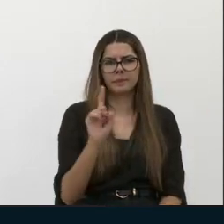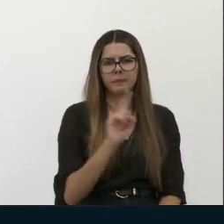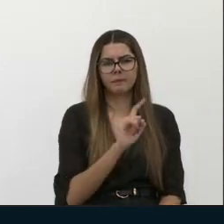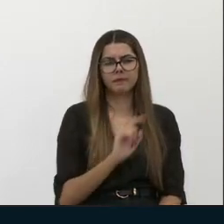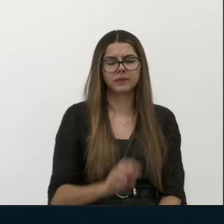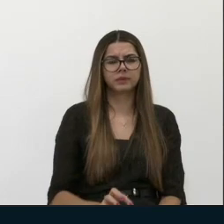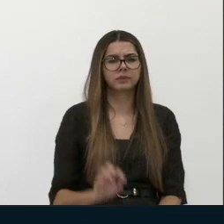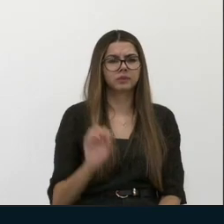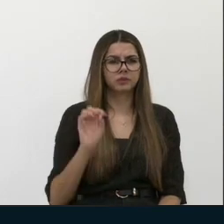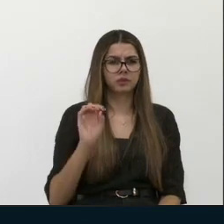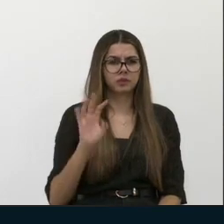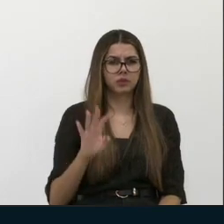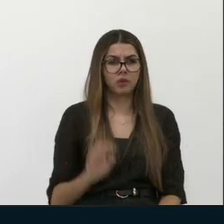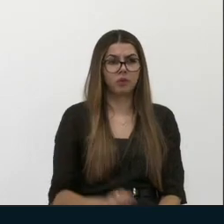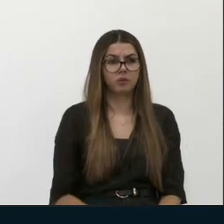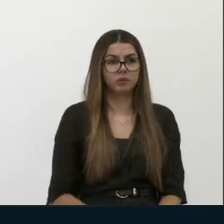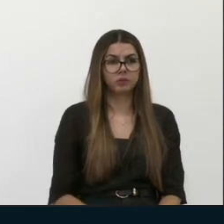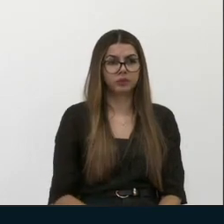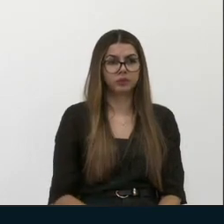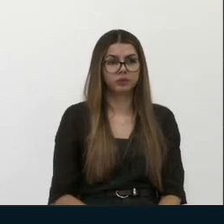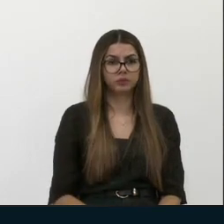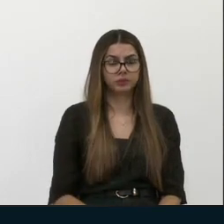somente fazer